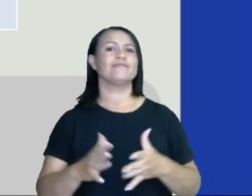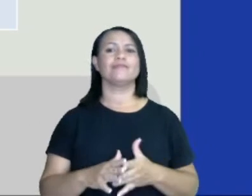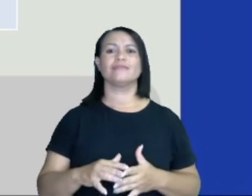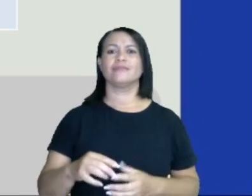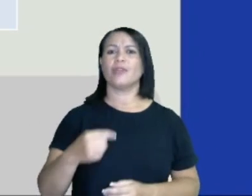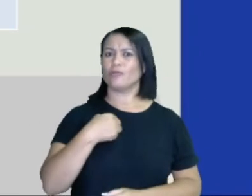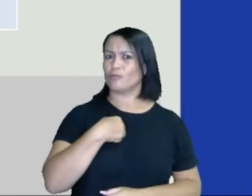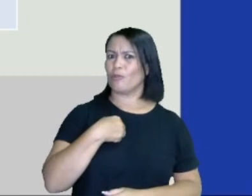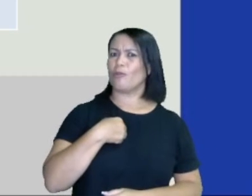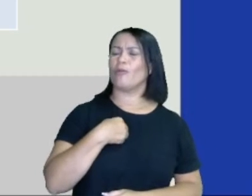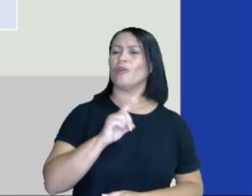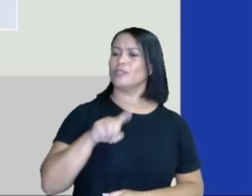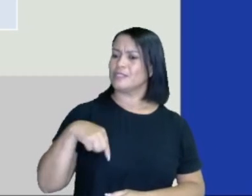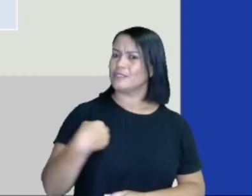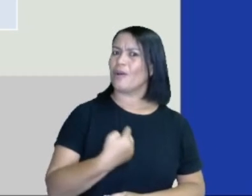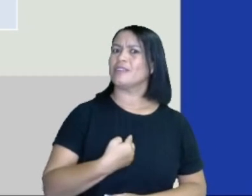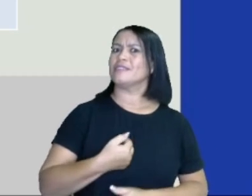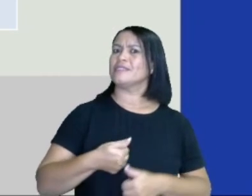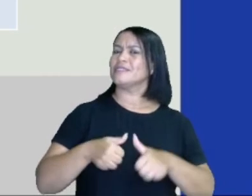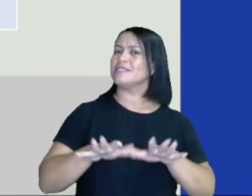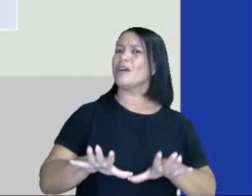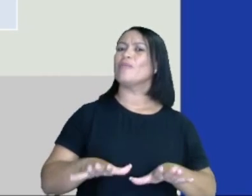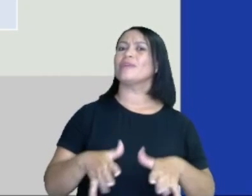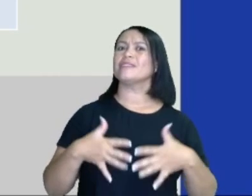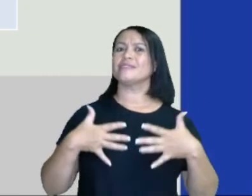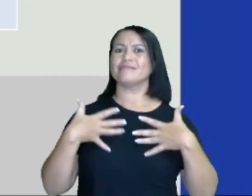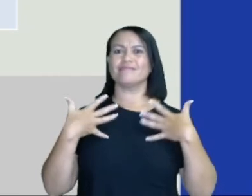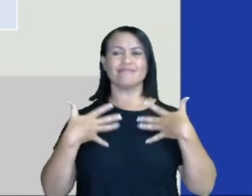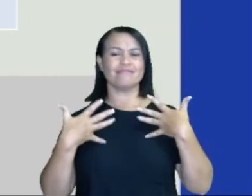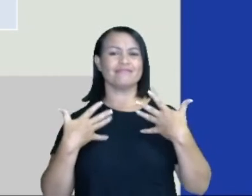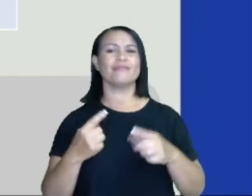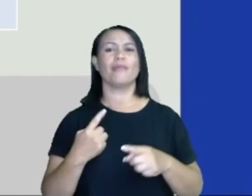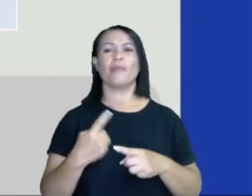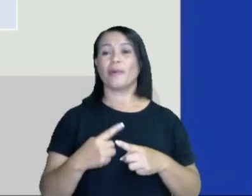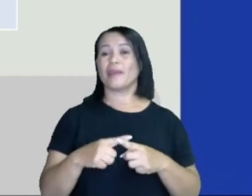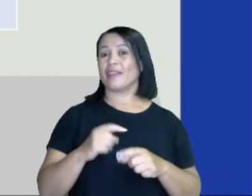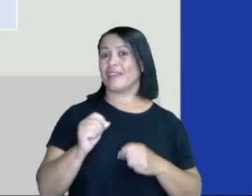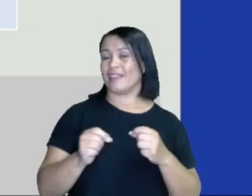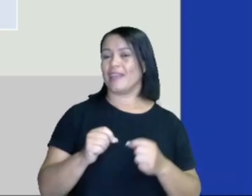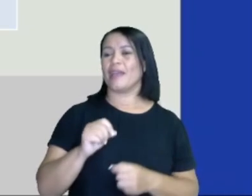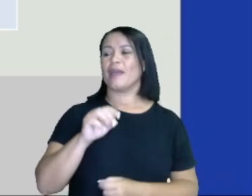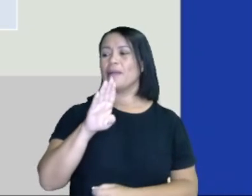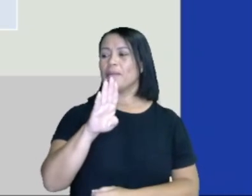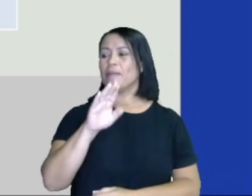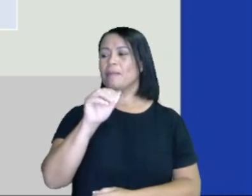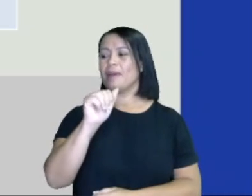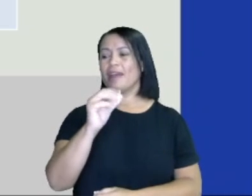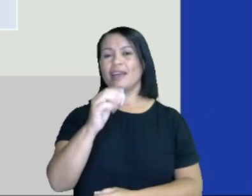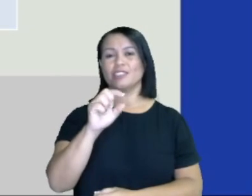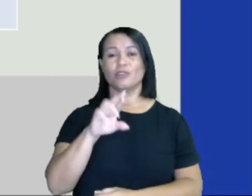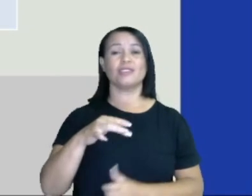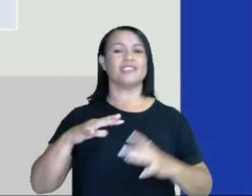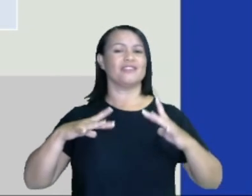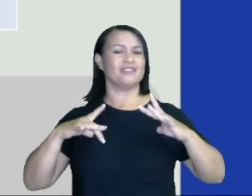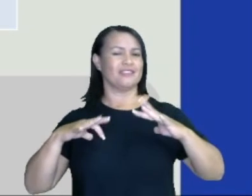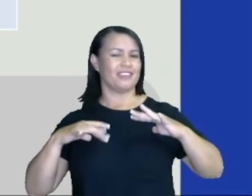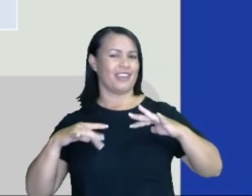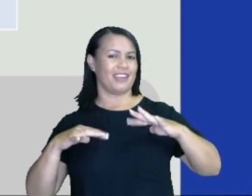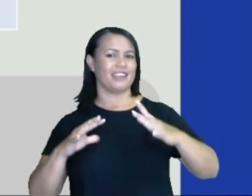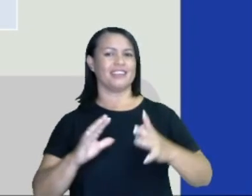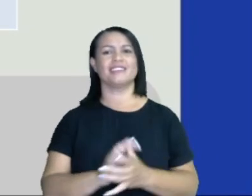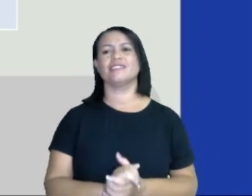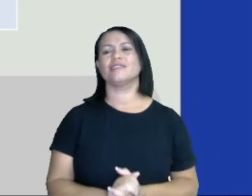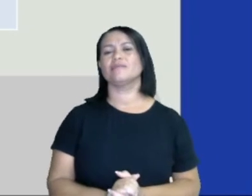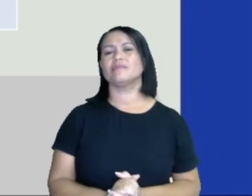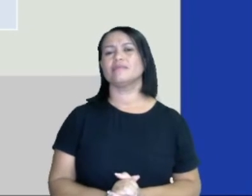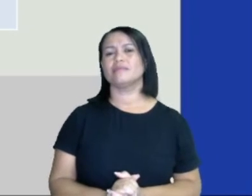Estamos tranquilas, pois estamos de vacaciones. E aí, ó, vacaciones, férias.